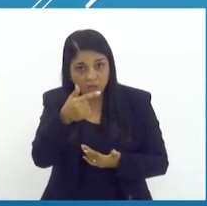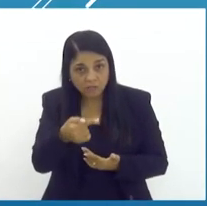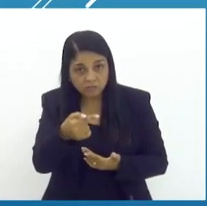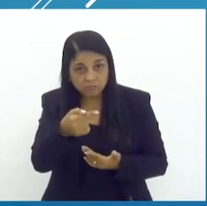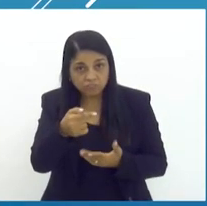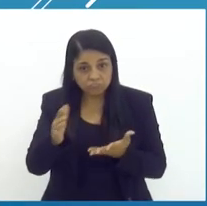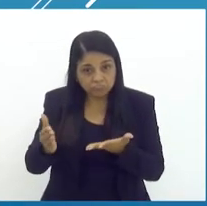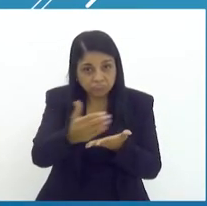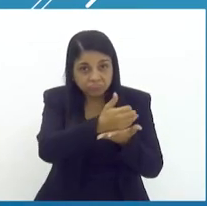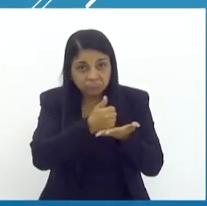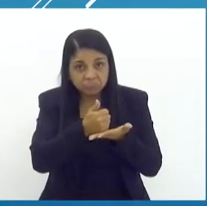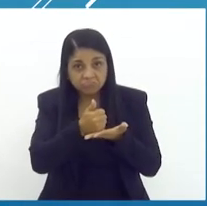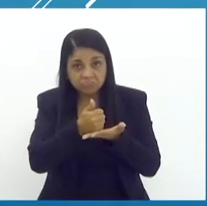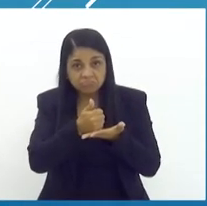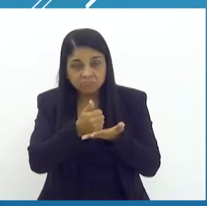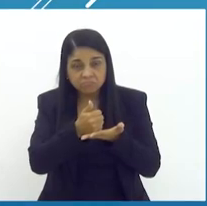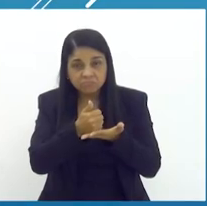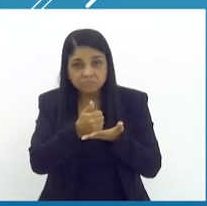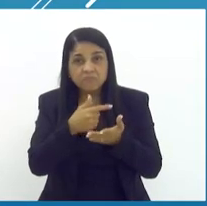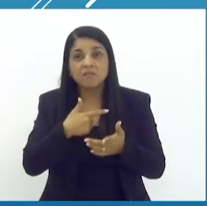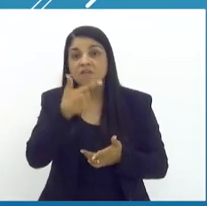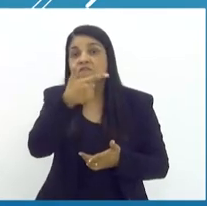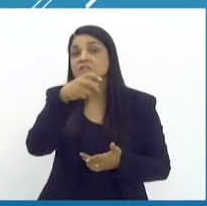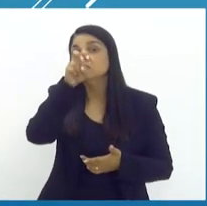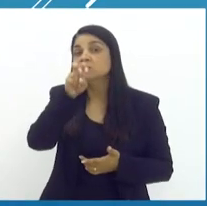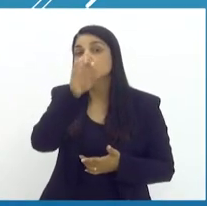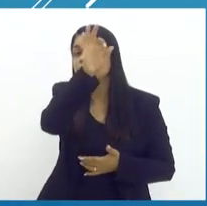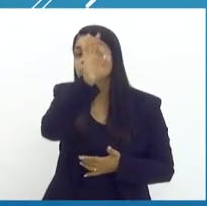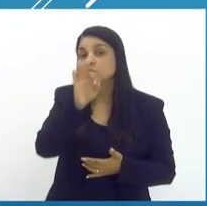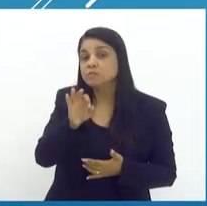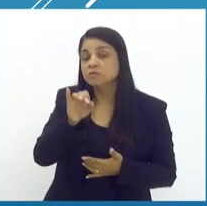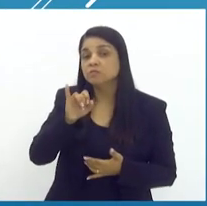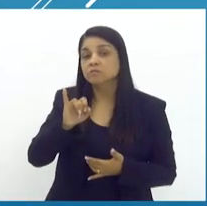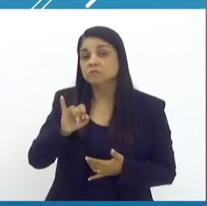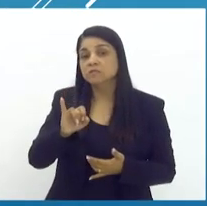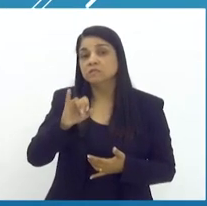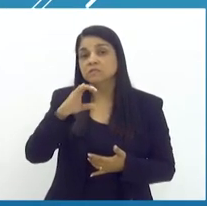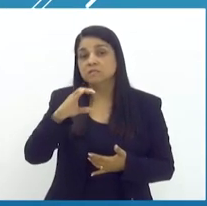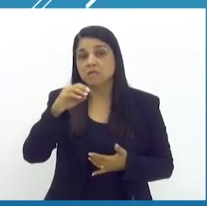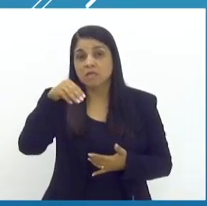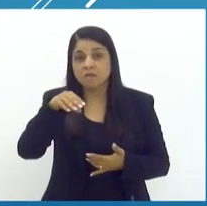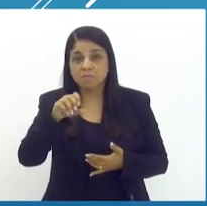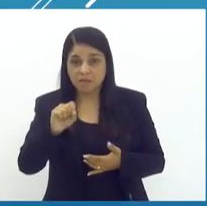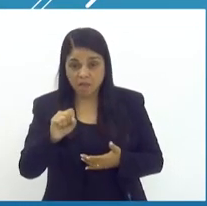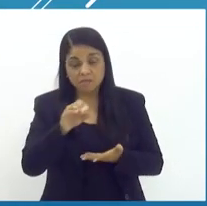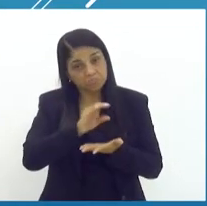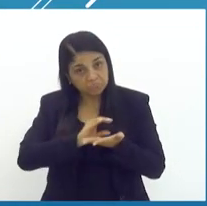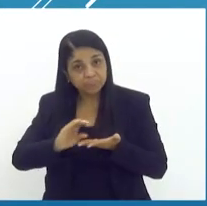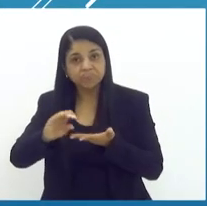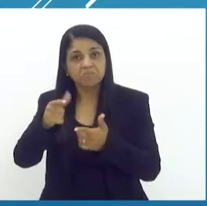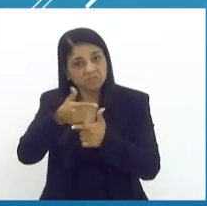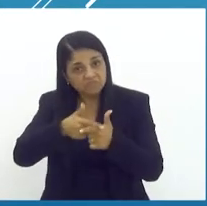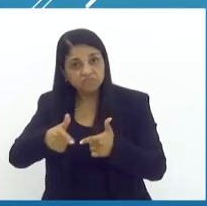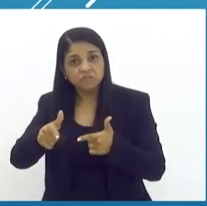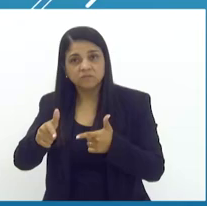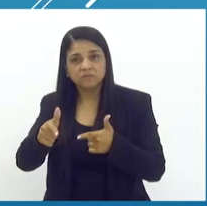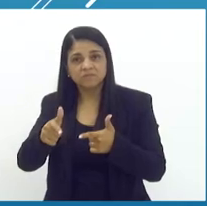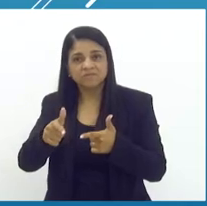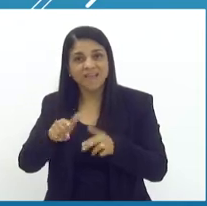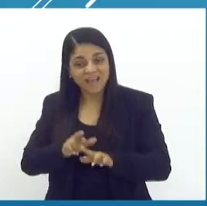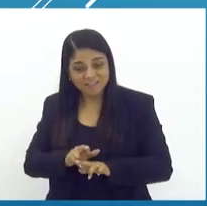Bora ajudar e os 25% ICMS Tá bom vamos jogar para eles mesmo assim a diferença